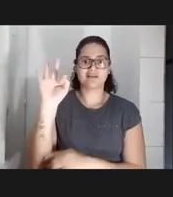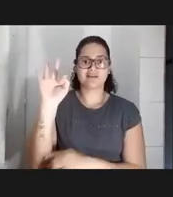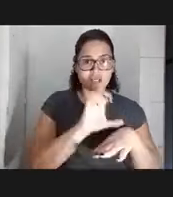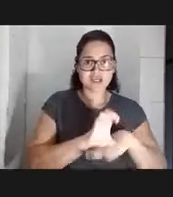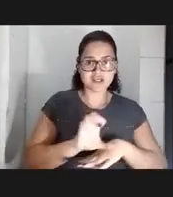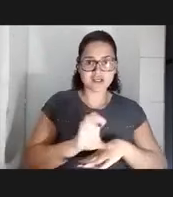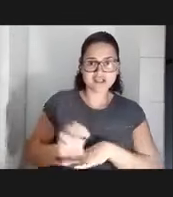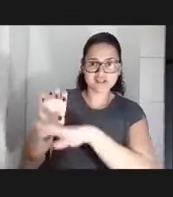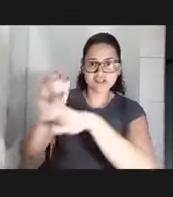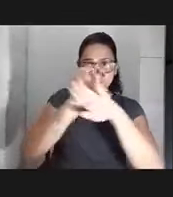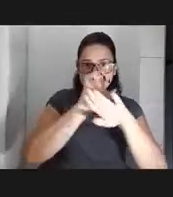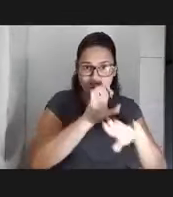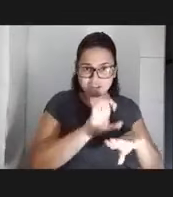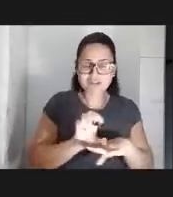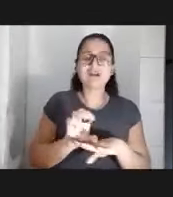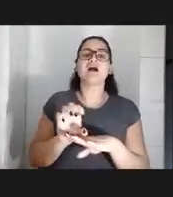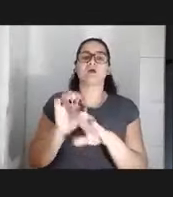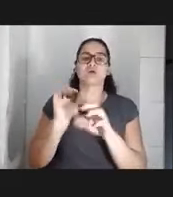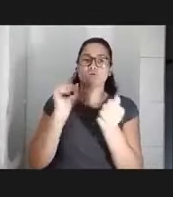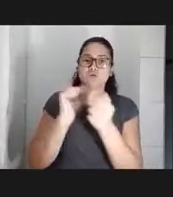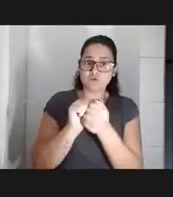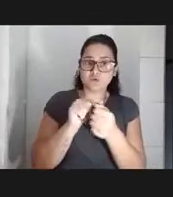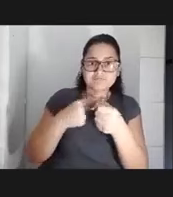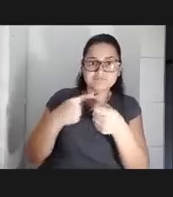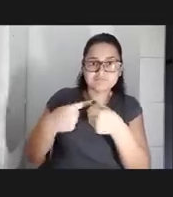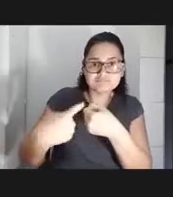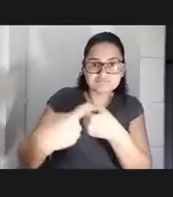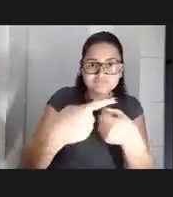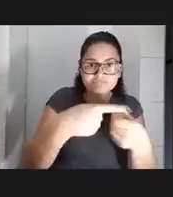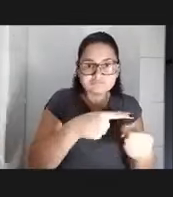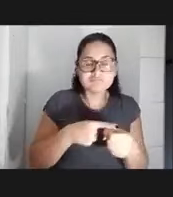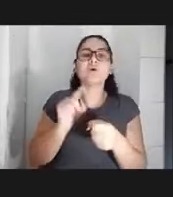os municípios e trace um plano que,